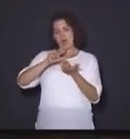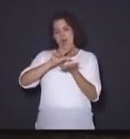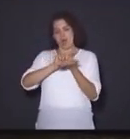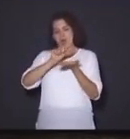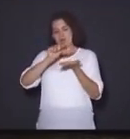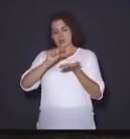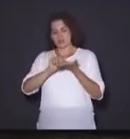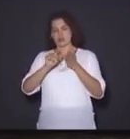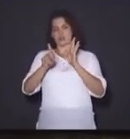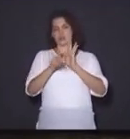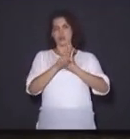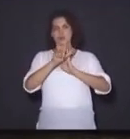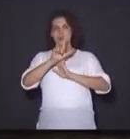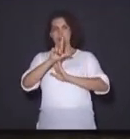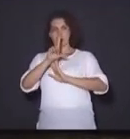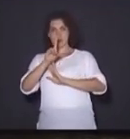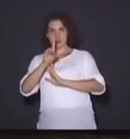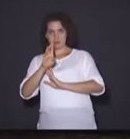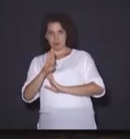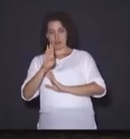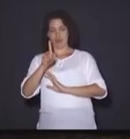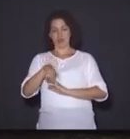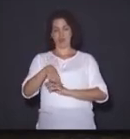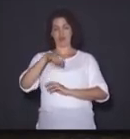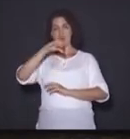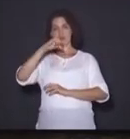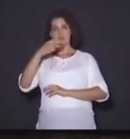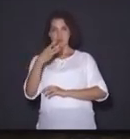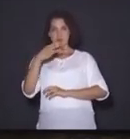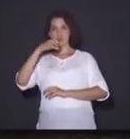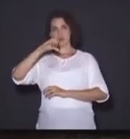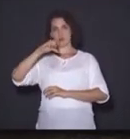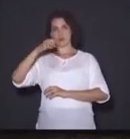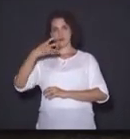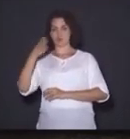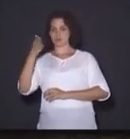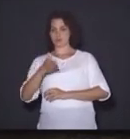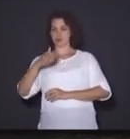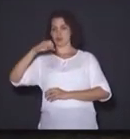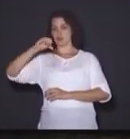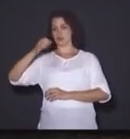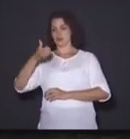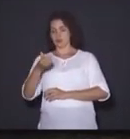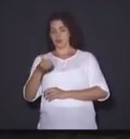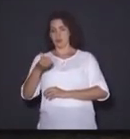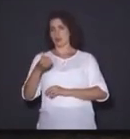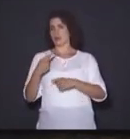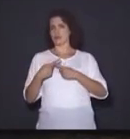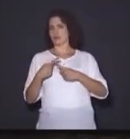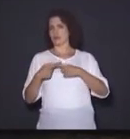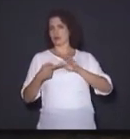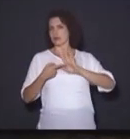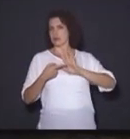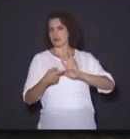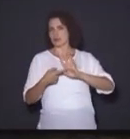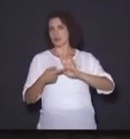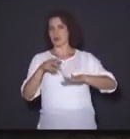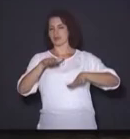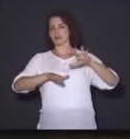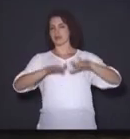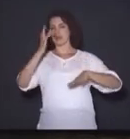nacional que é 9394 96 porque eu estou enfatizando isso porque muitas vezes as pessoas